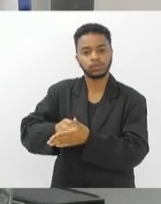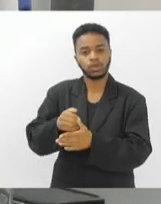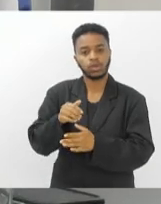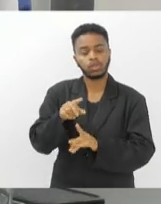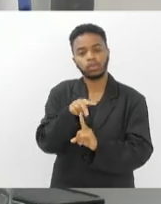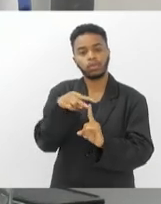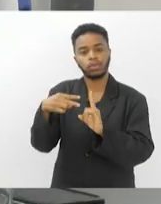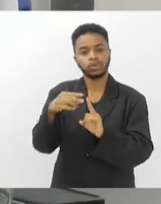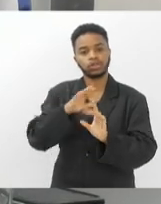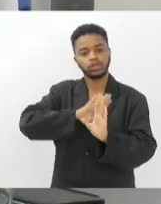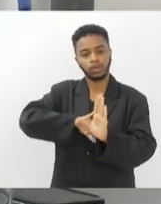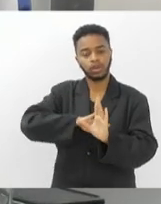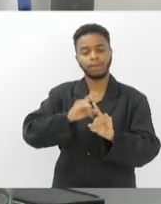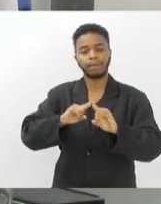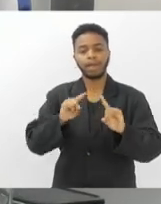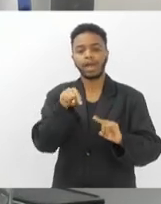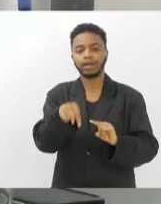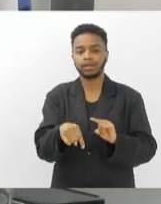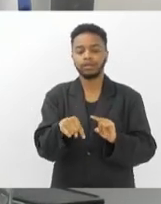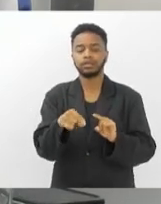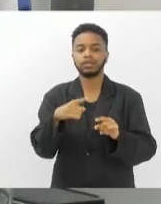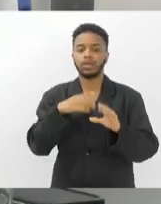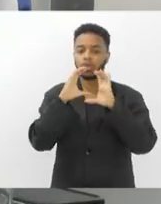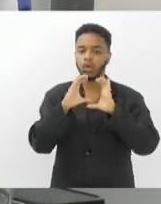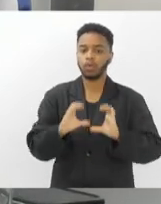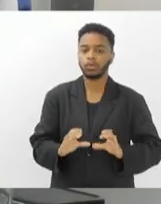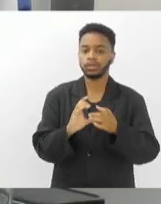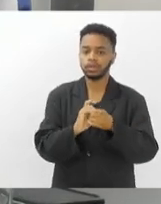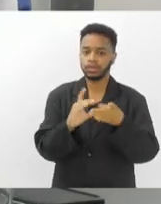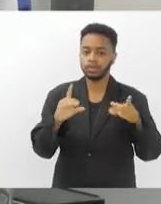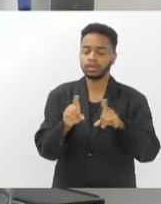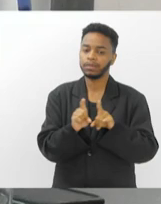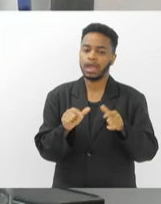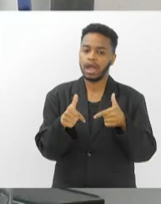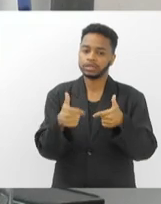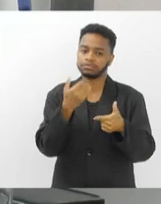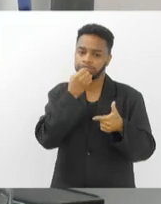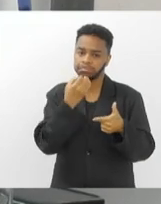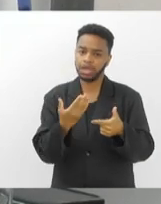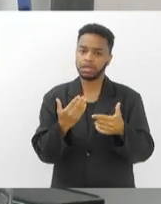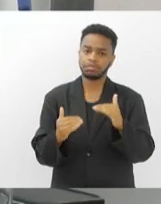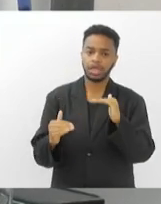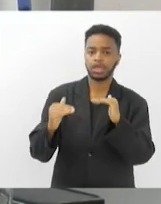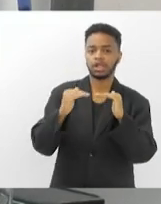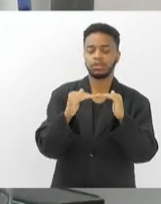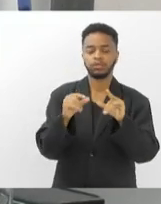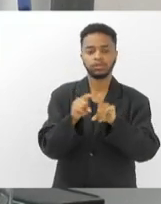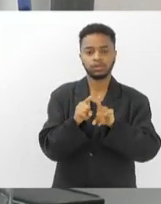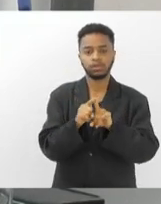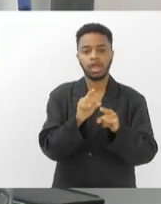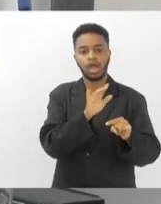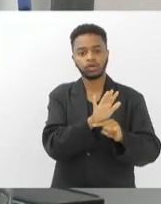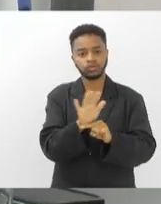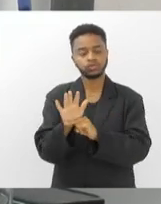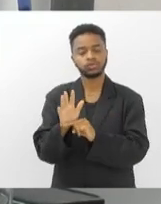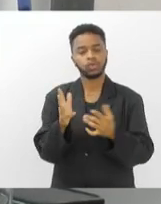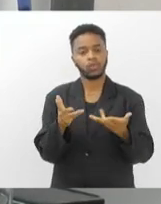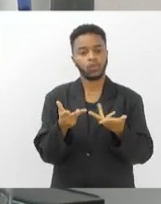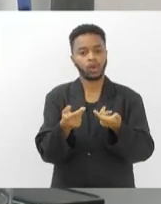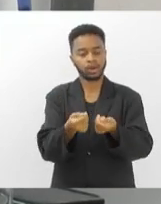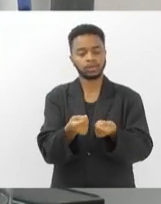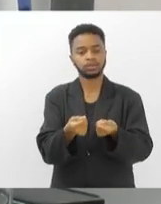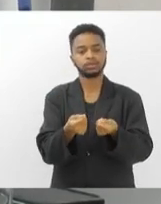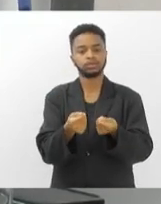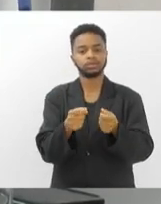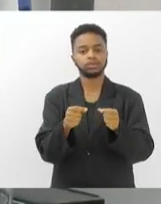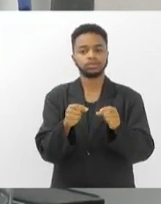um comportamento também muito democrático e age com parcimônia, com muito equilíbrio. E, de fato, isso contribui muito para a qualidade